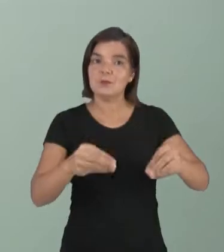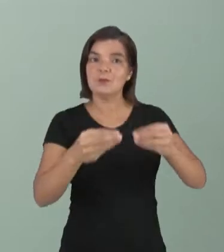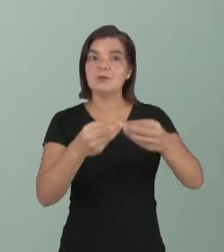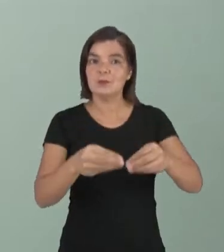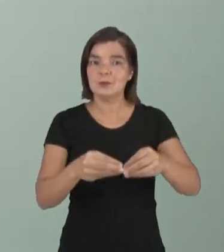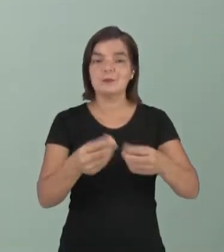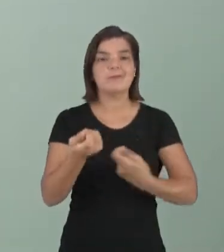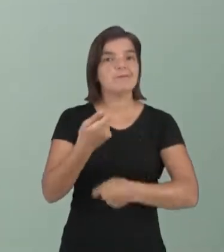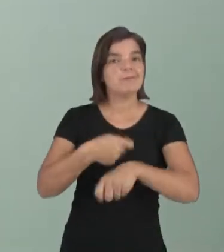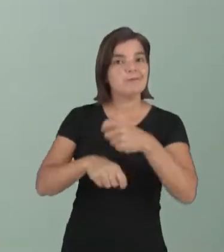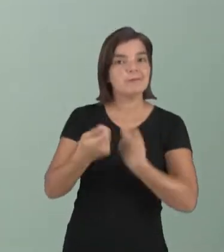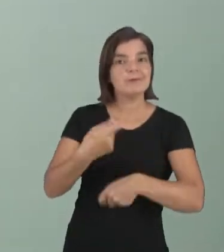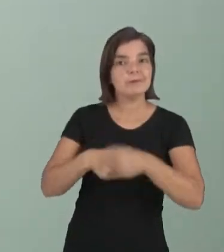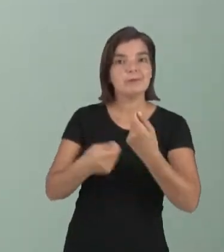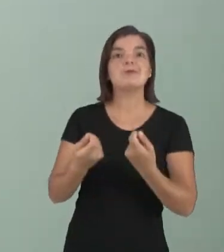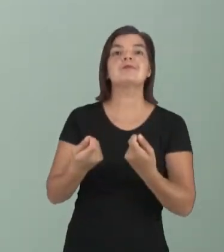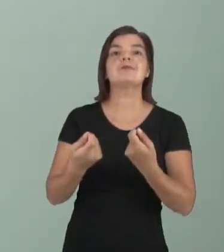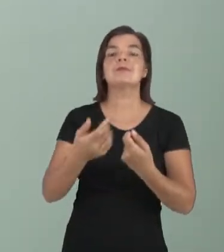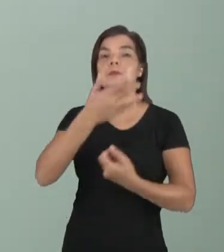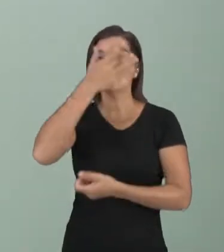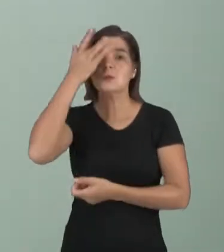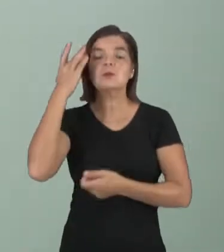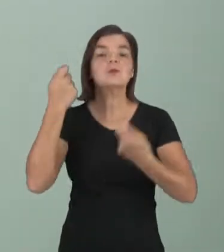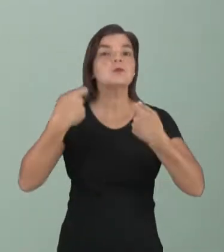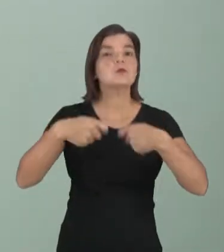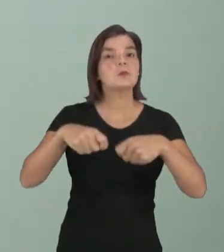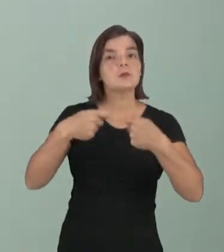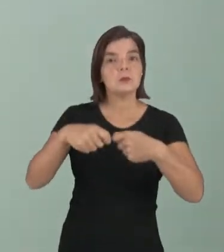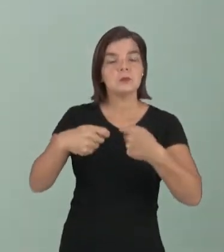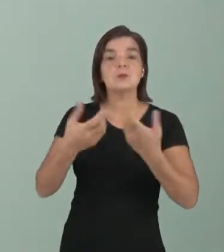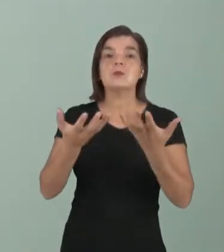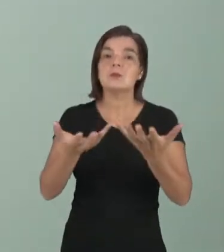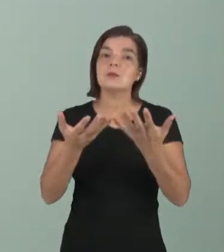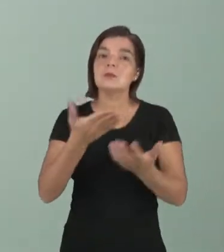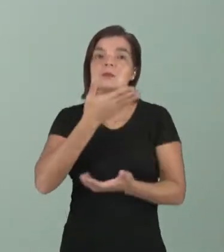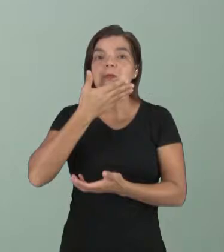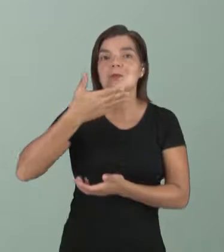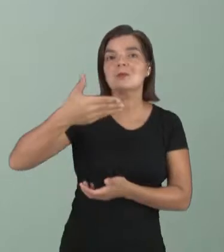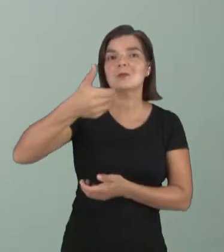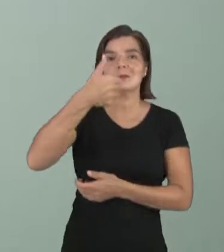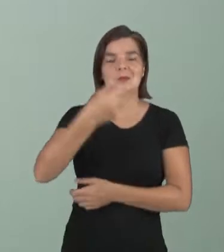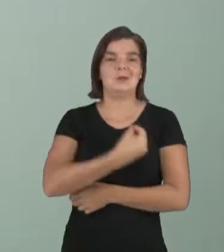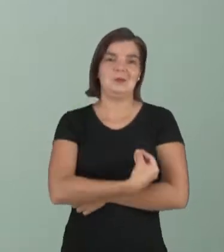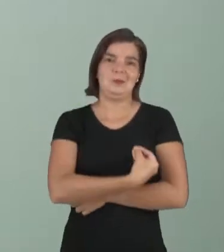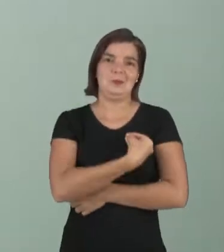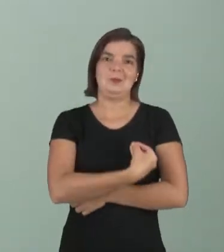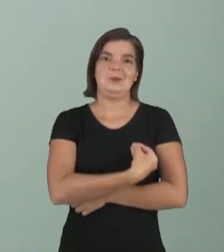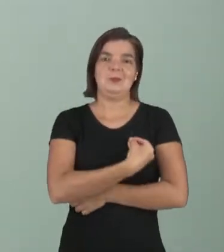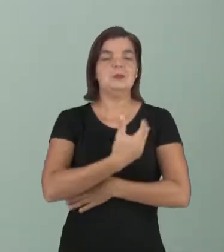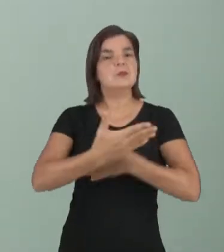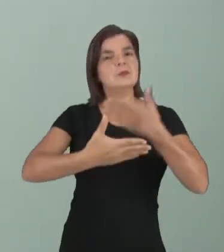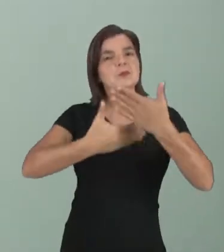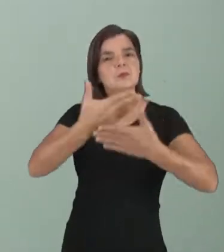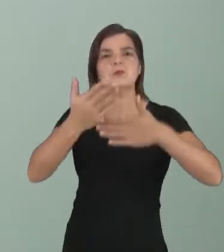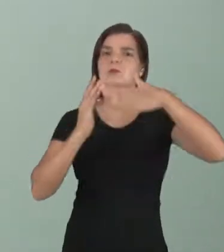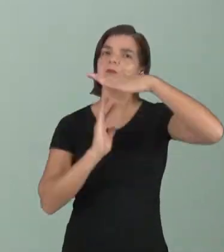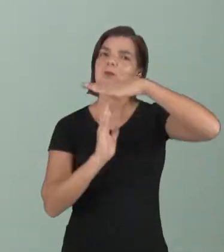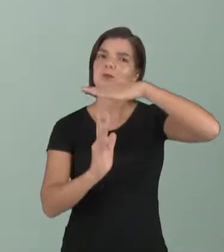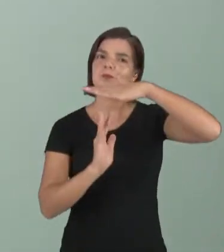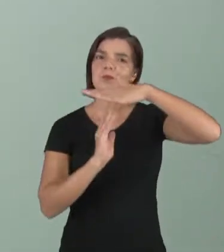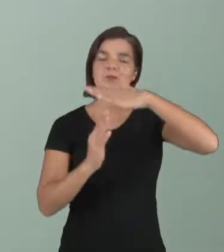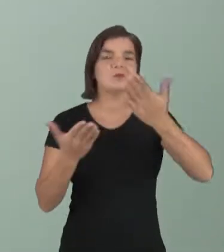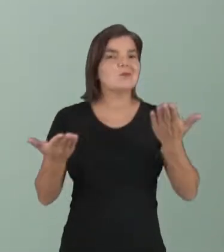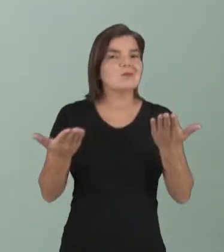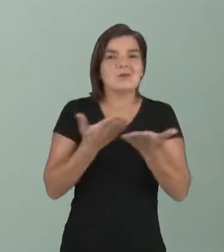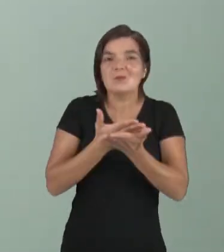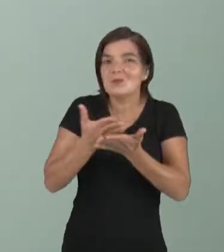principalmente econômicas. As pessoas precisam e vão em busca de melhores condições de vida. Então, esse processo migratório, ele não é